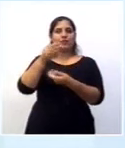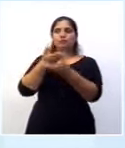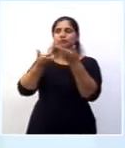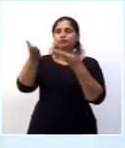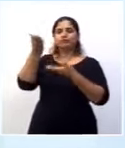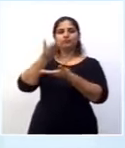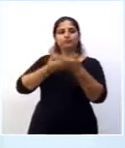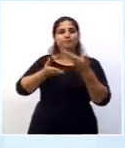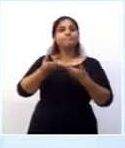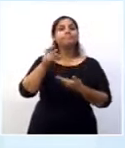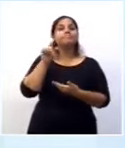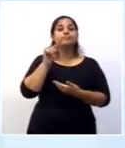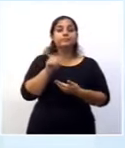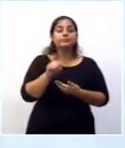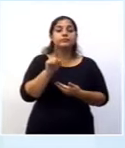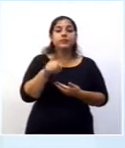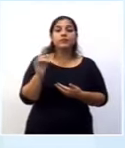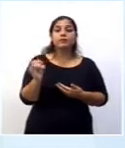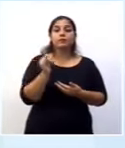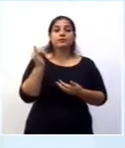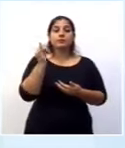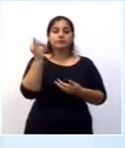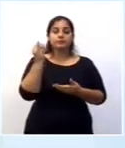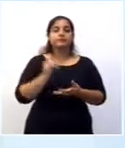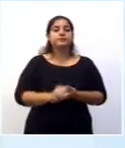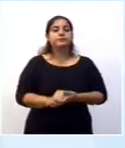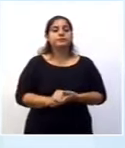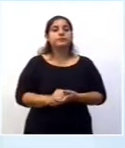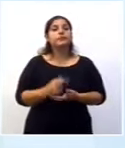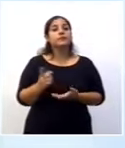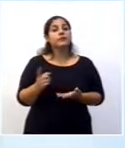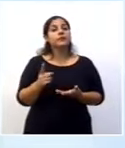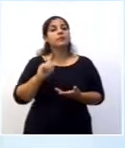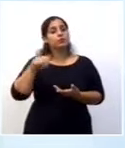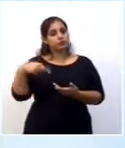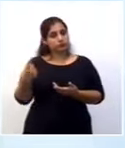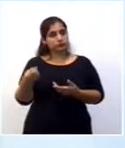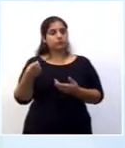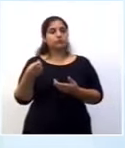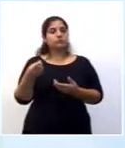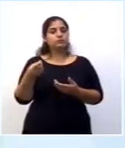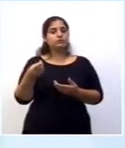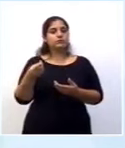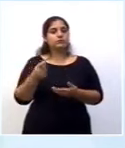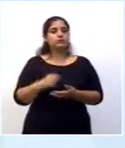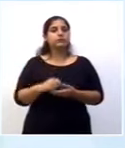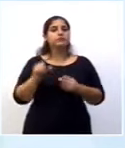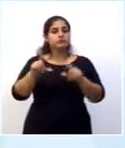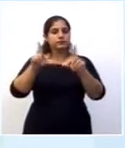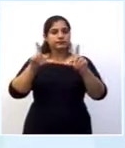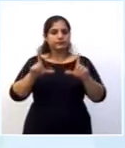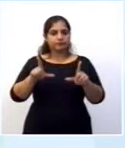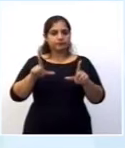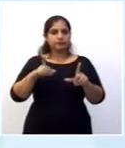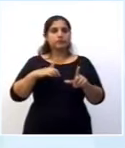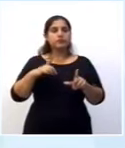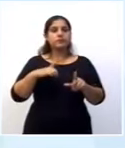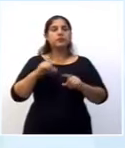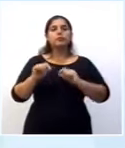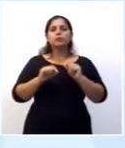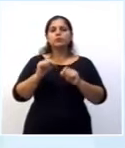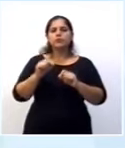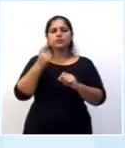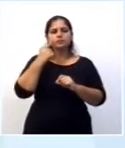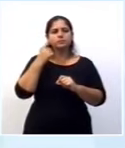que é extremamente importante. No nosso próximo slide, nós vamos ver